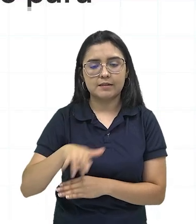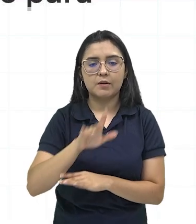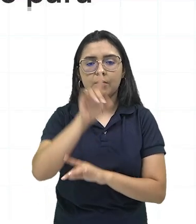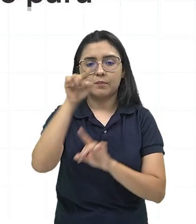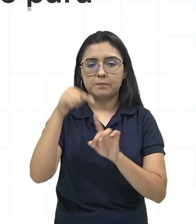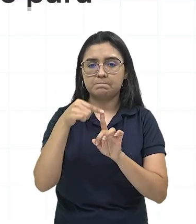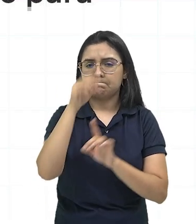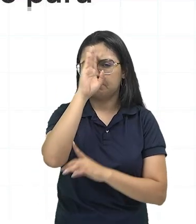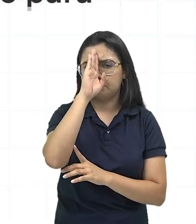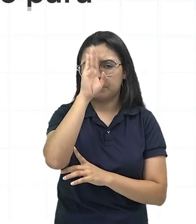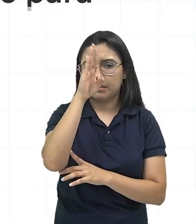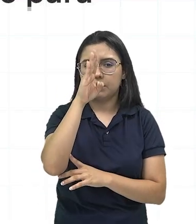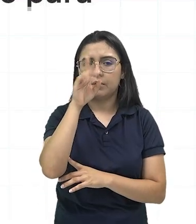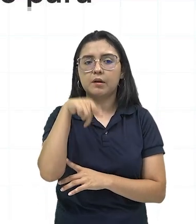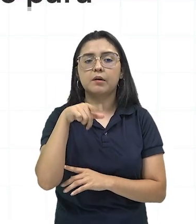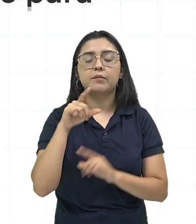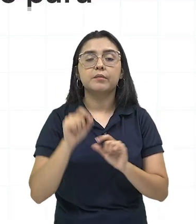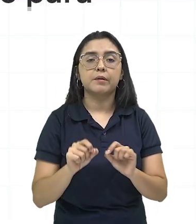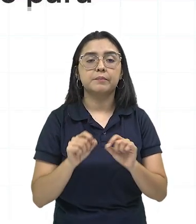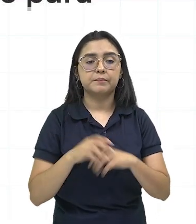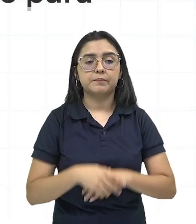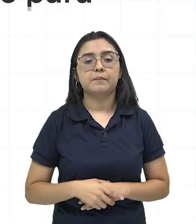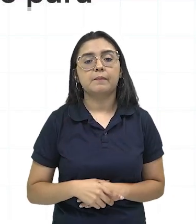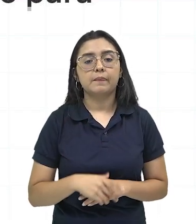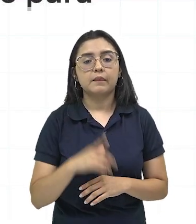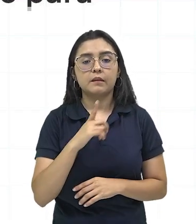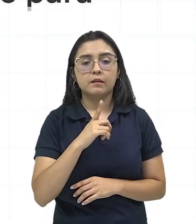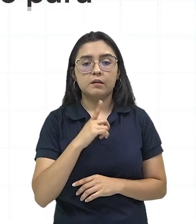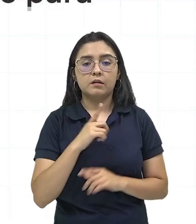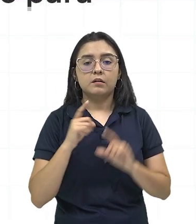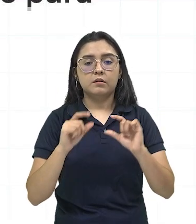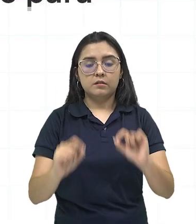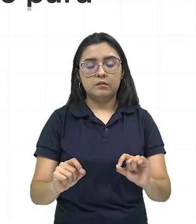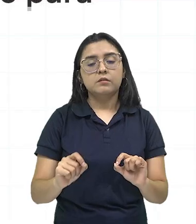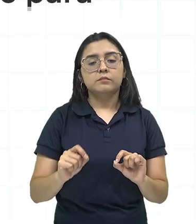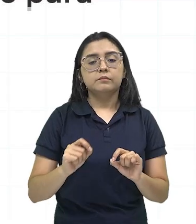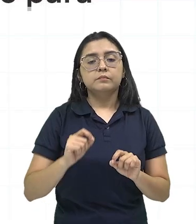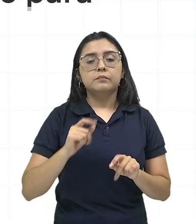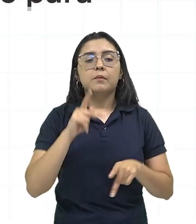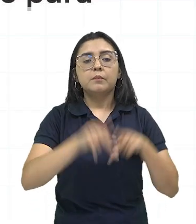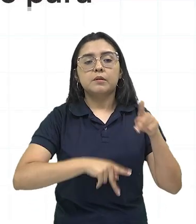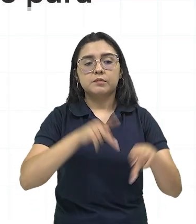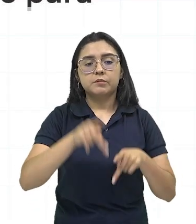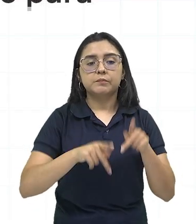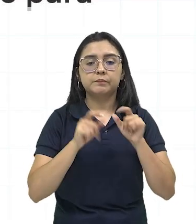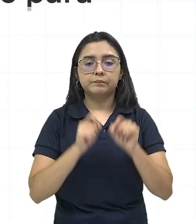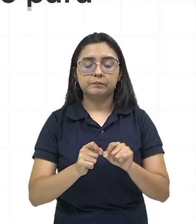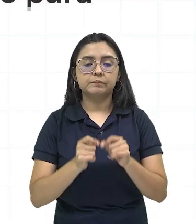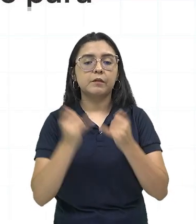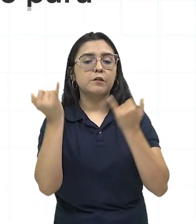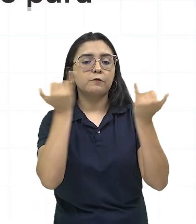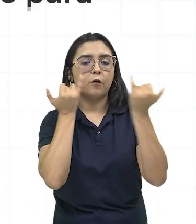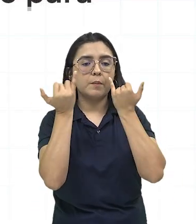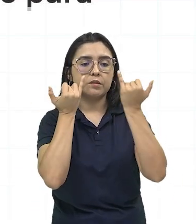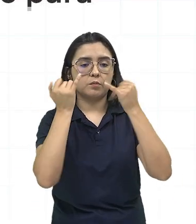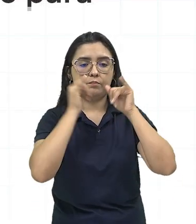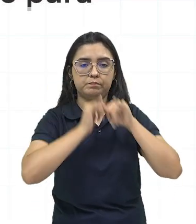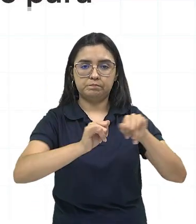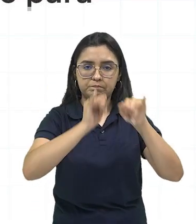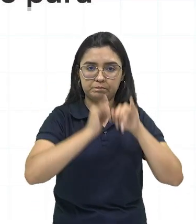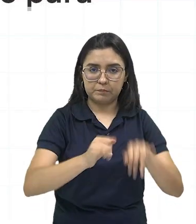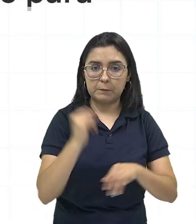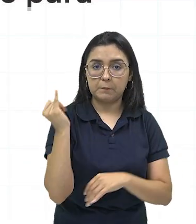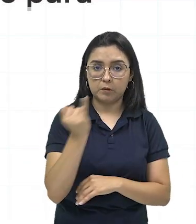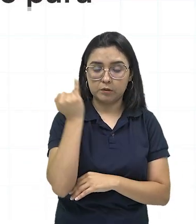propósito primordial consiste em transmitir à população um saber necessário